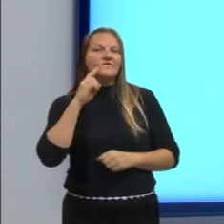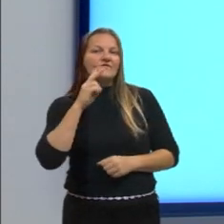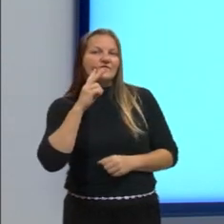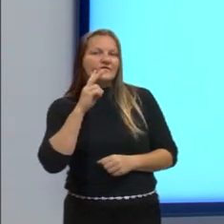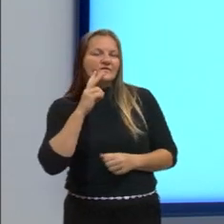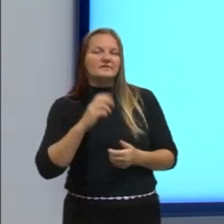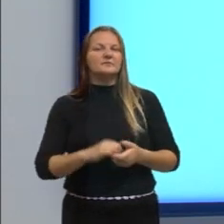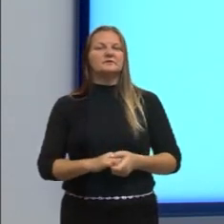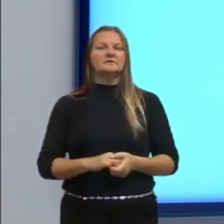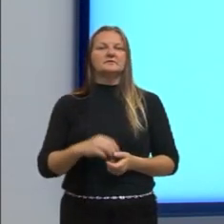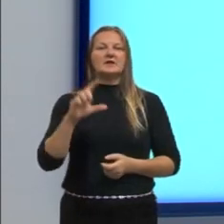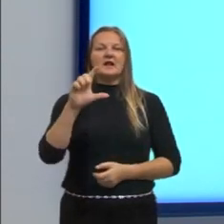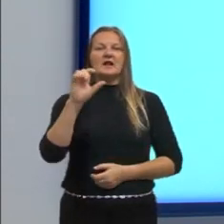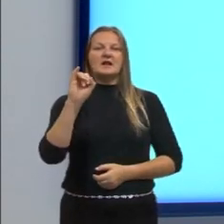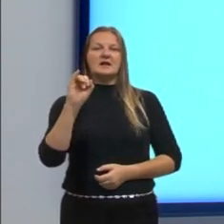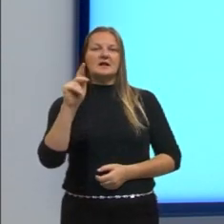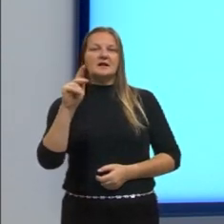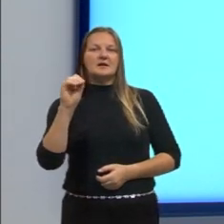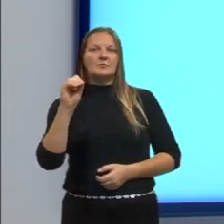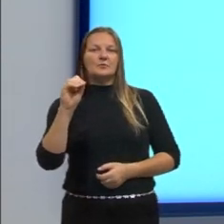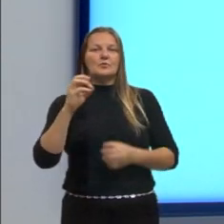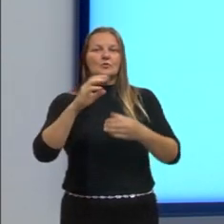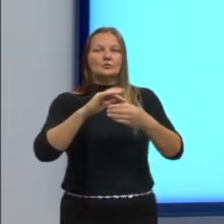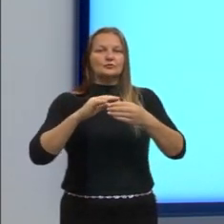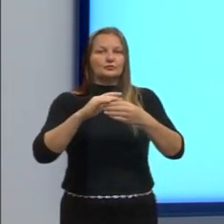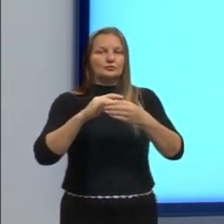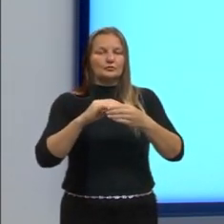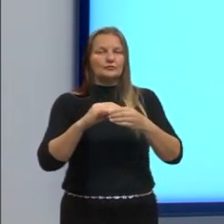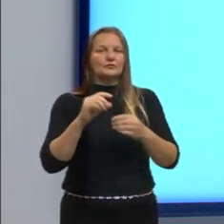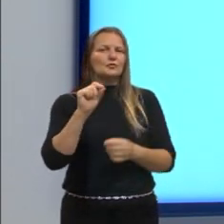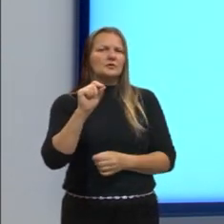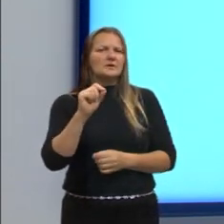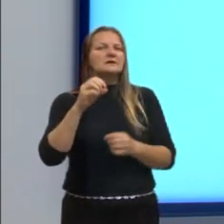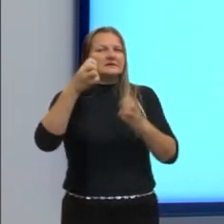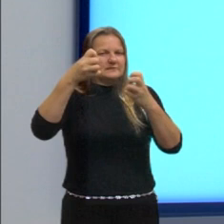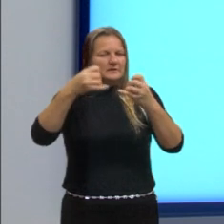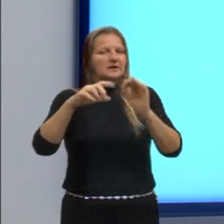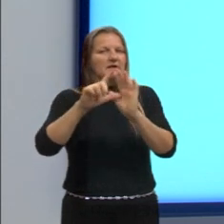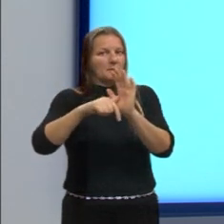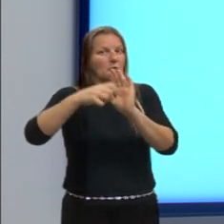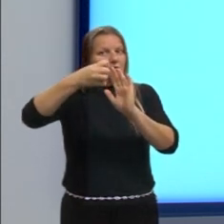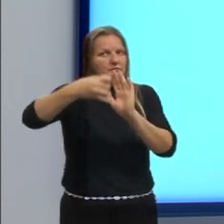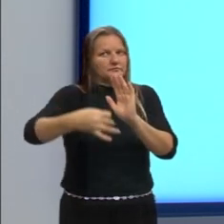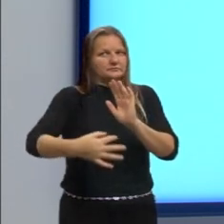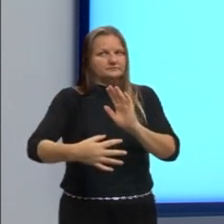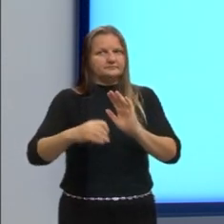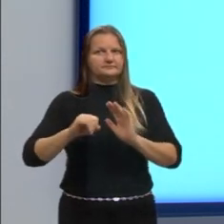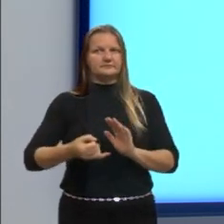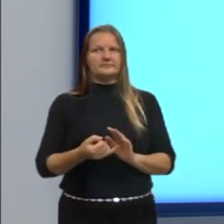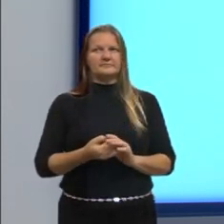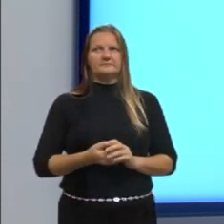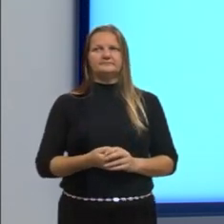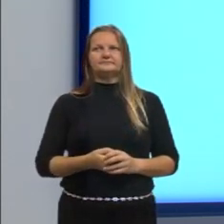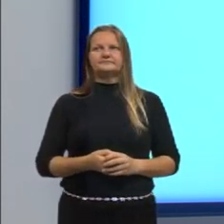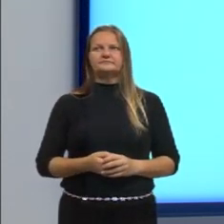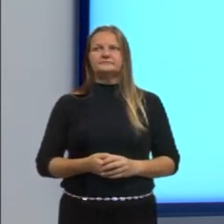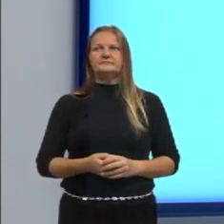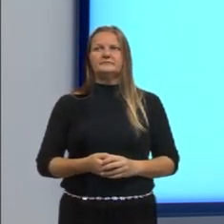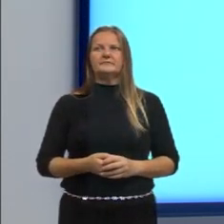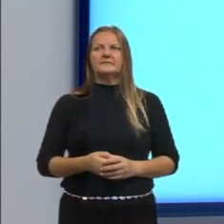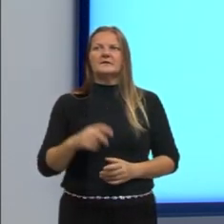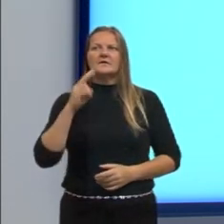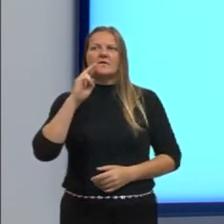lipossolúveis A gente vai entender direitinho até o final da aula o que que são vitaminas lipossolúveis que a vitamina A vitamina D